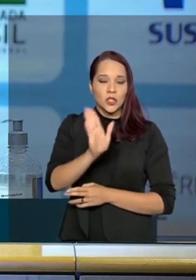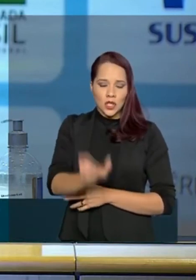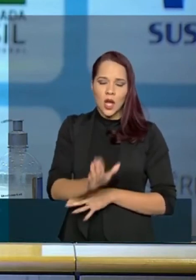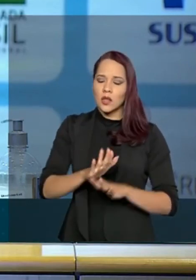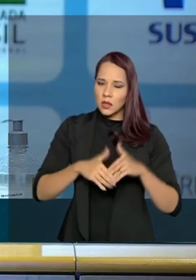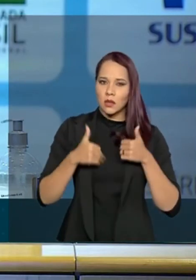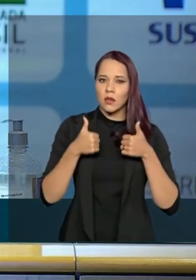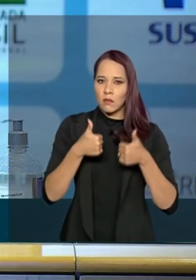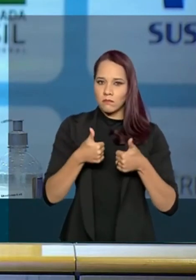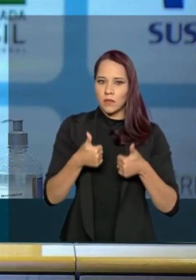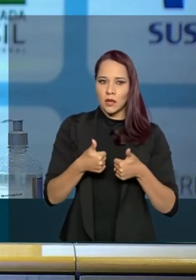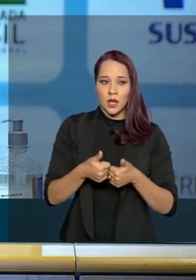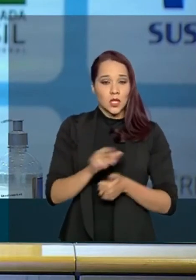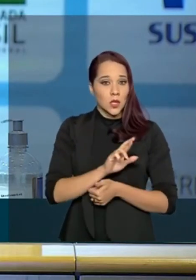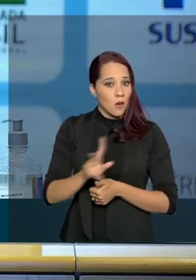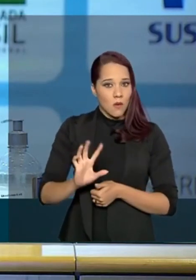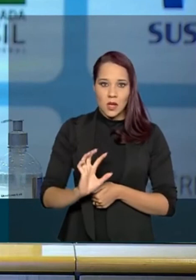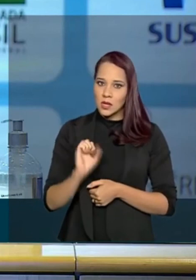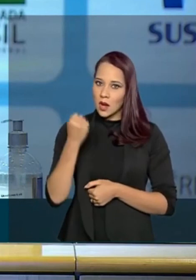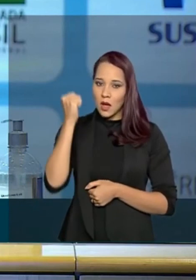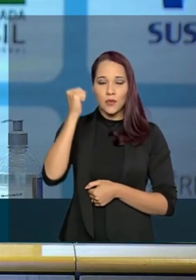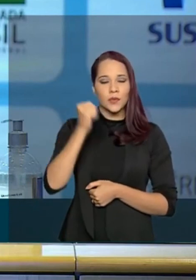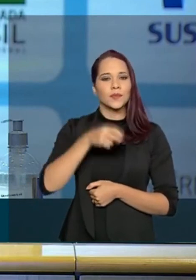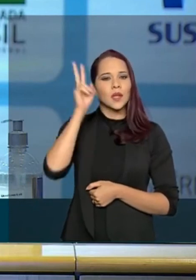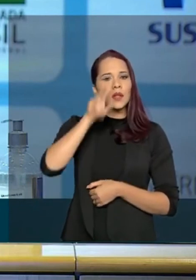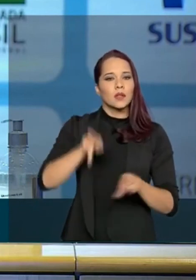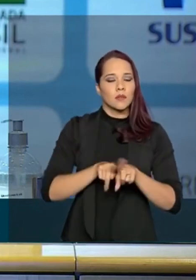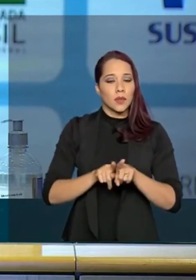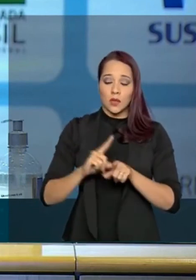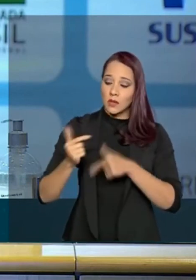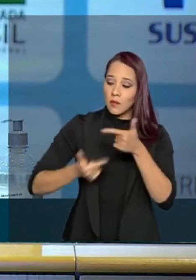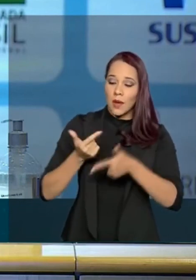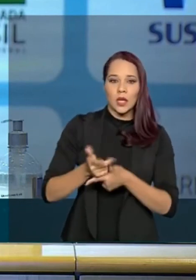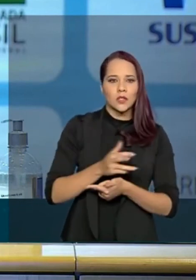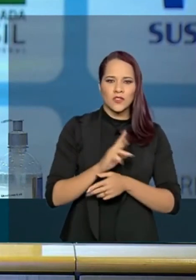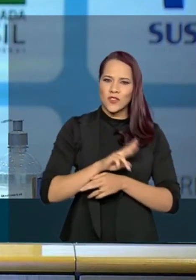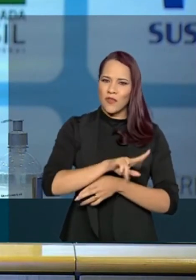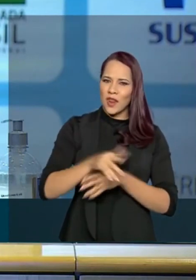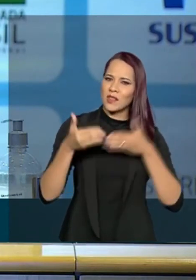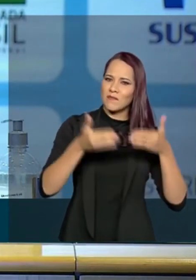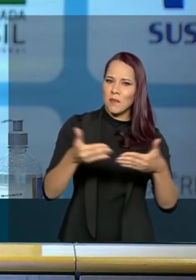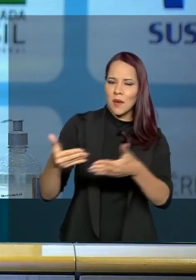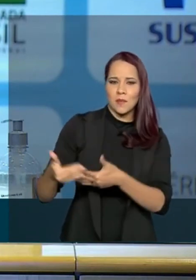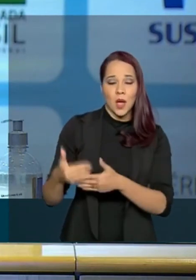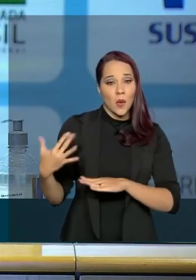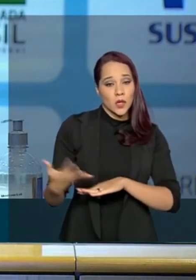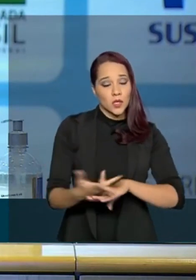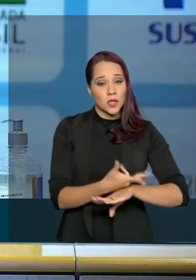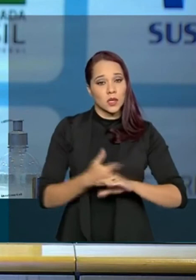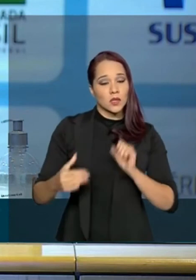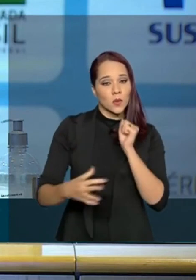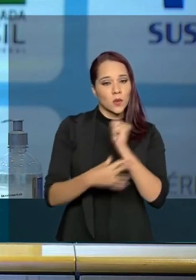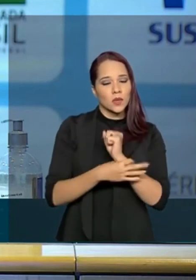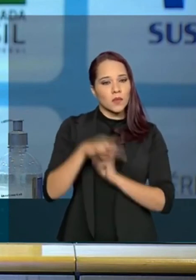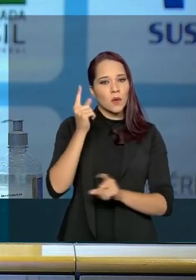bem, não é um caso grave. E lembro também que estamos trabalhando em diversas frentes, com agilidade e segurança para